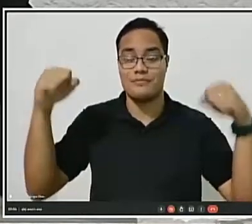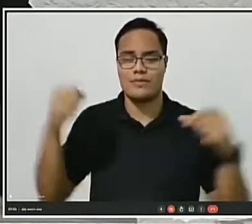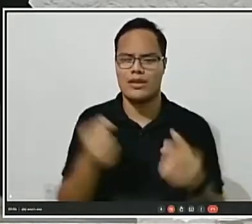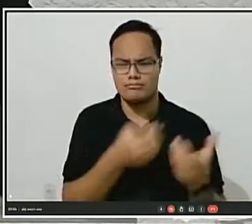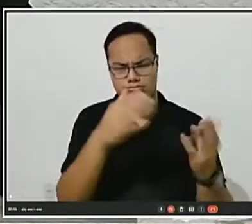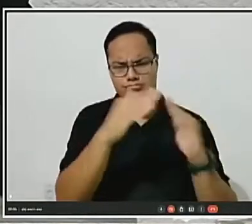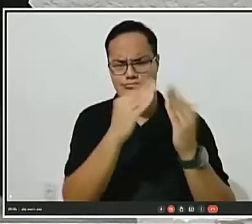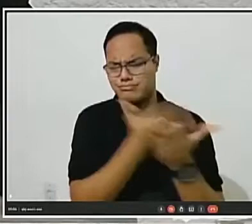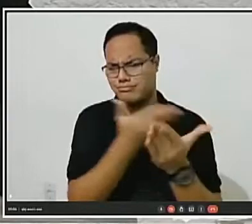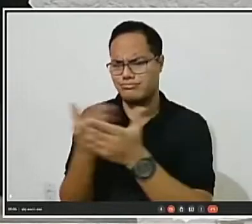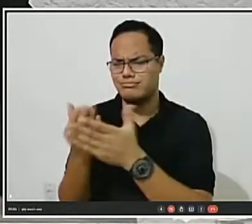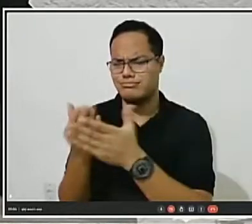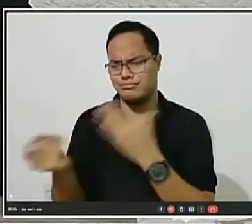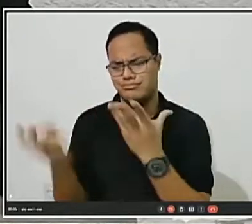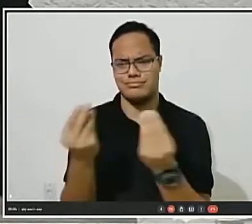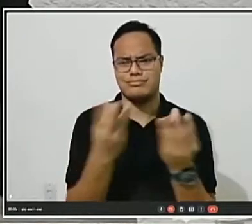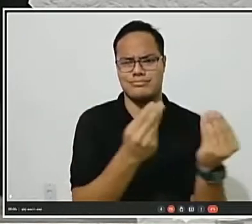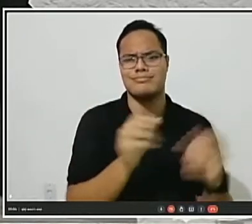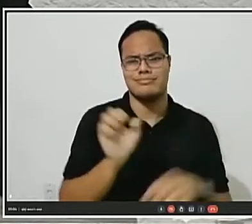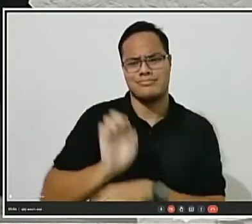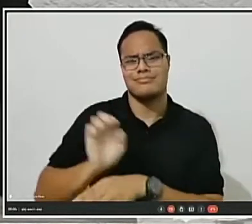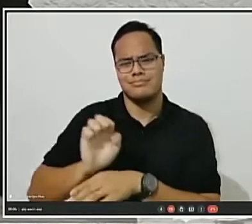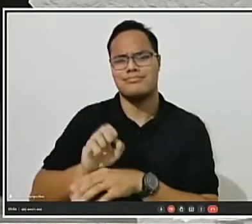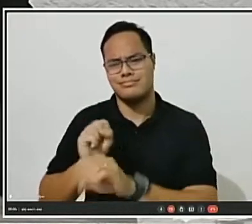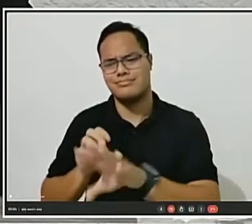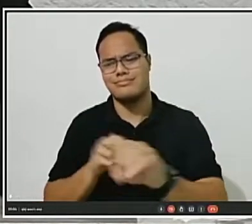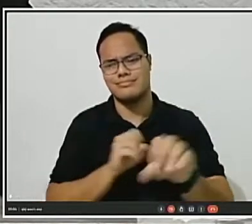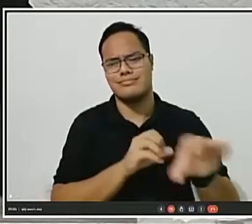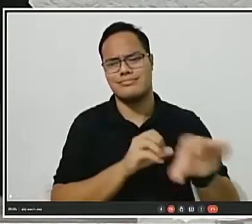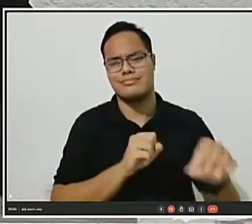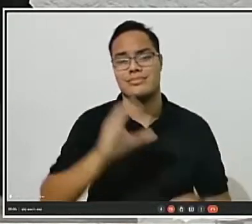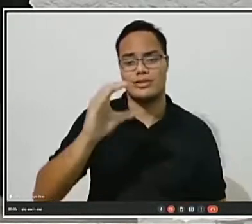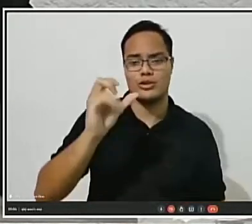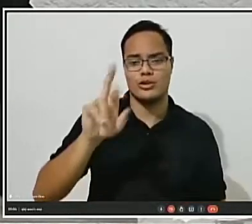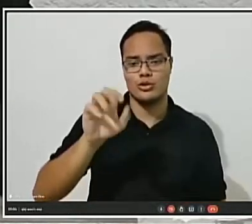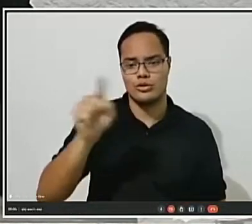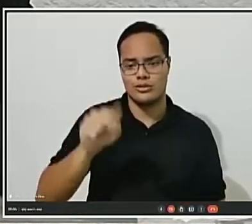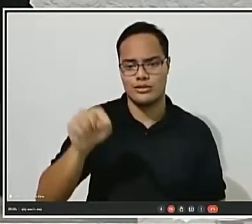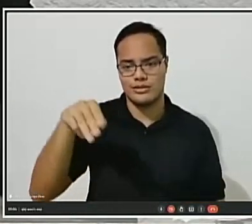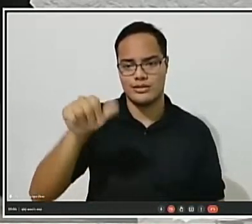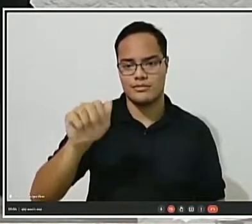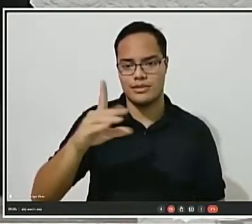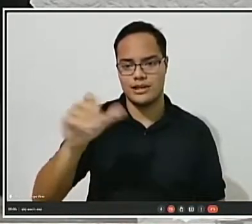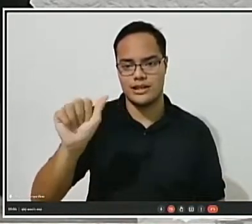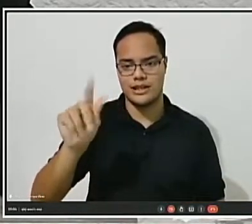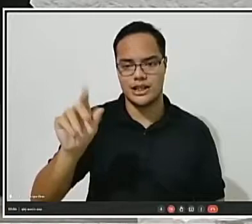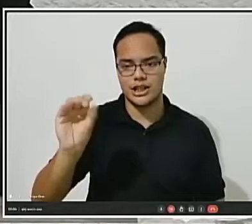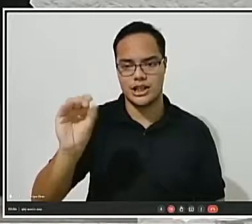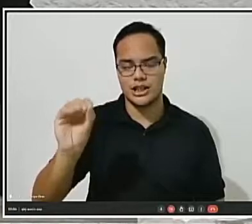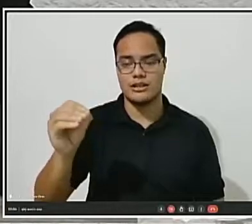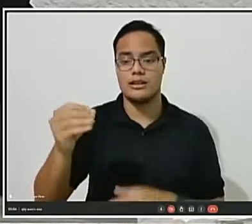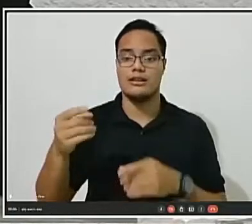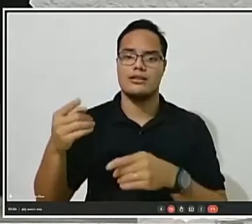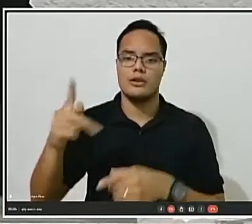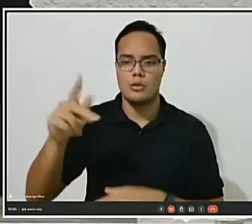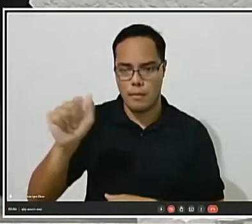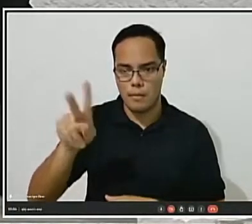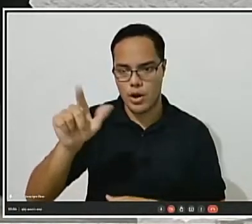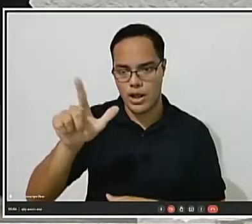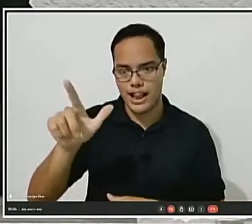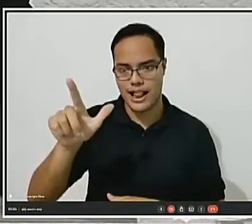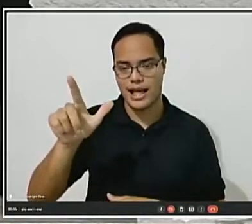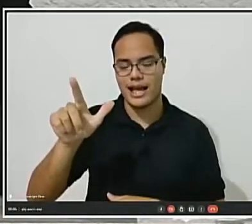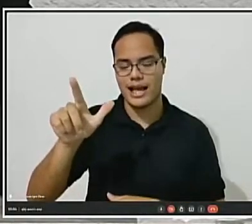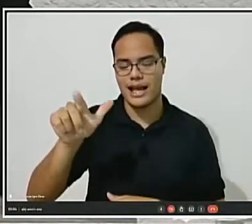rede estadual de ensino dos municípios de Cruz Machado, São Mateus do Sul, Paula Freitas e, finalmente, em União da Vitória,